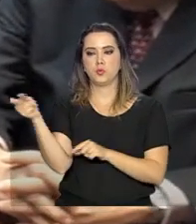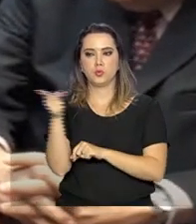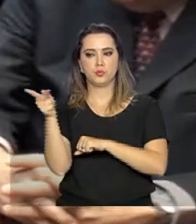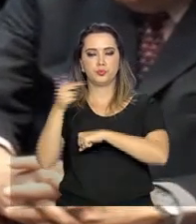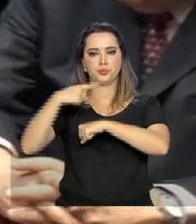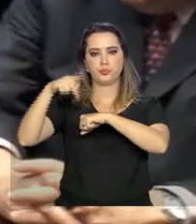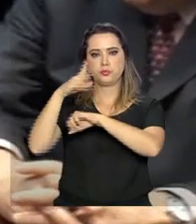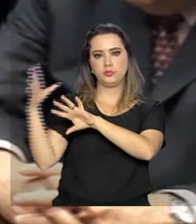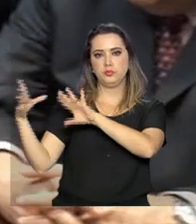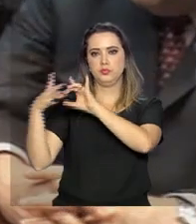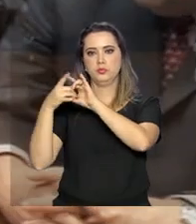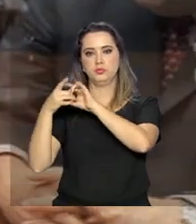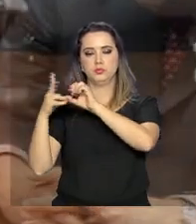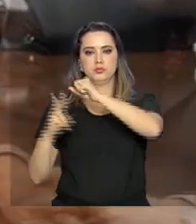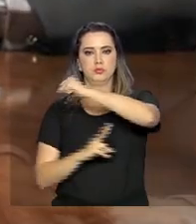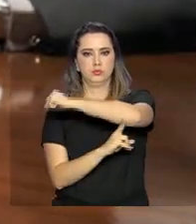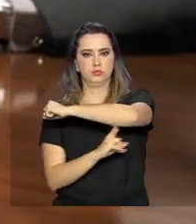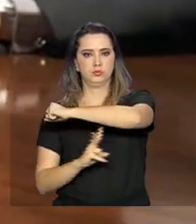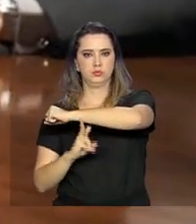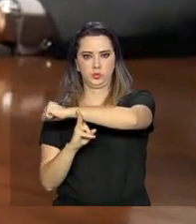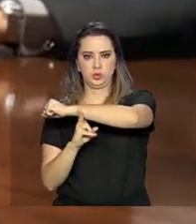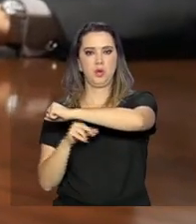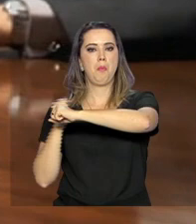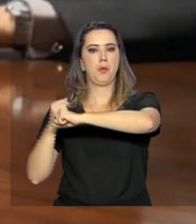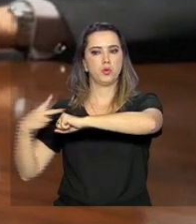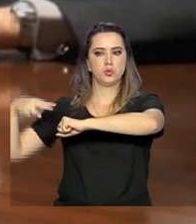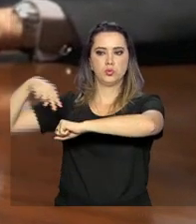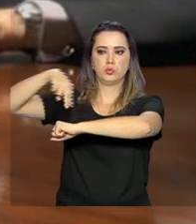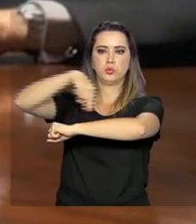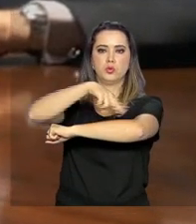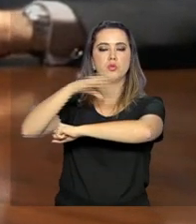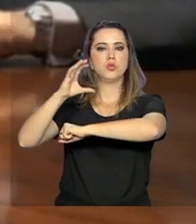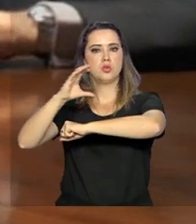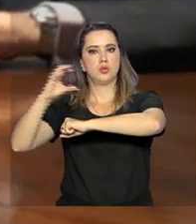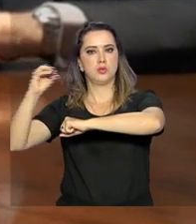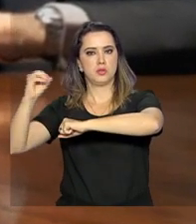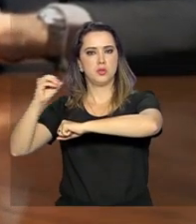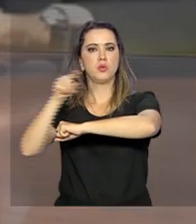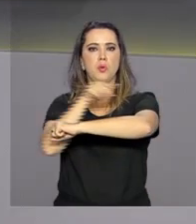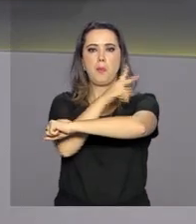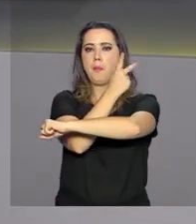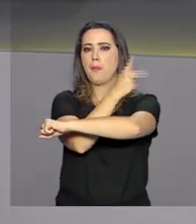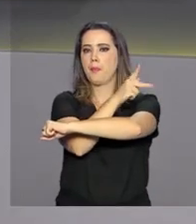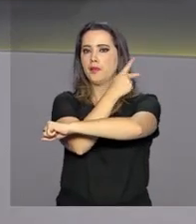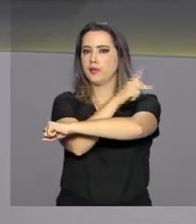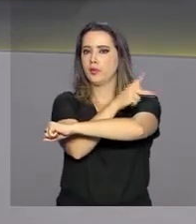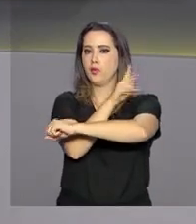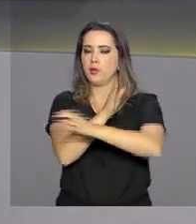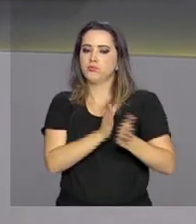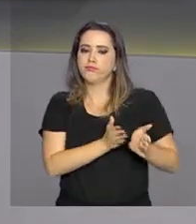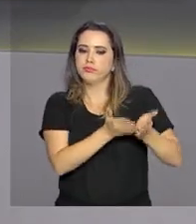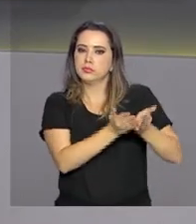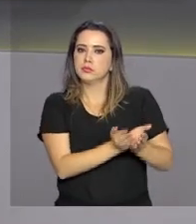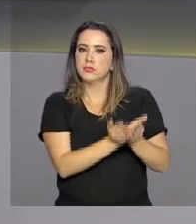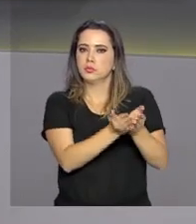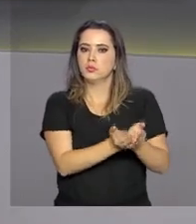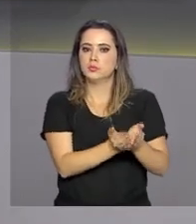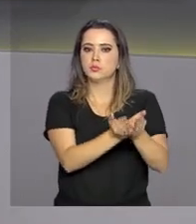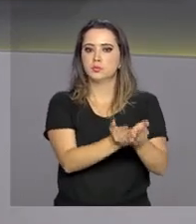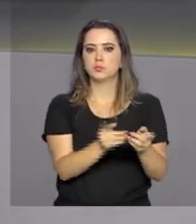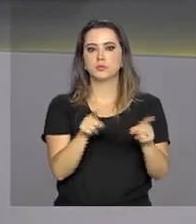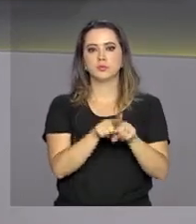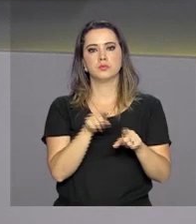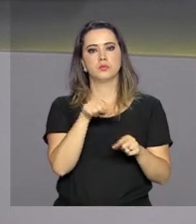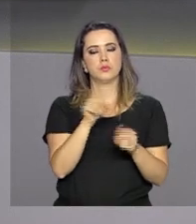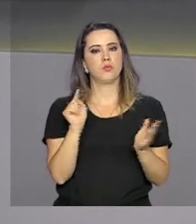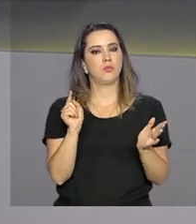paraguai o empreendimento vai tornar possível a conexão entre o centro oeste brasileiro e o porto fluvial de concepción no centro